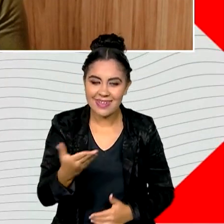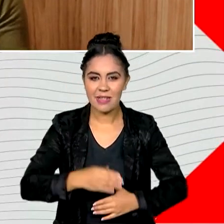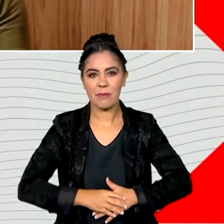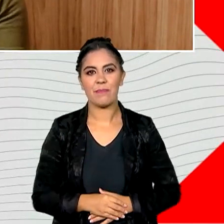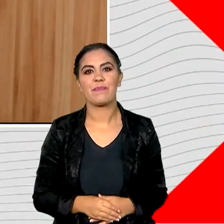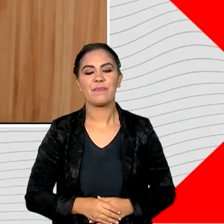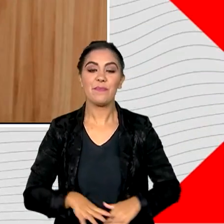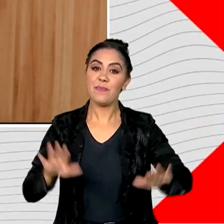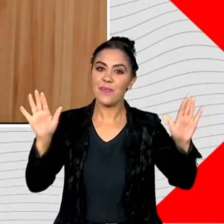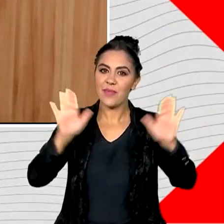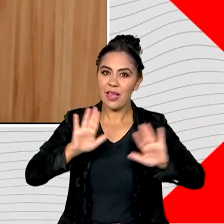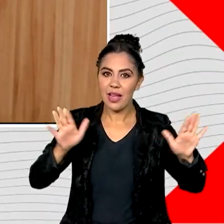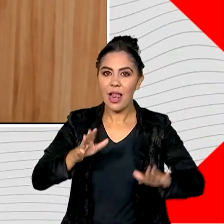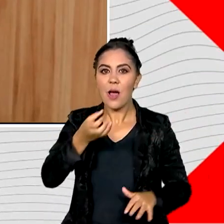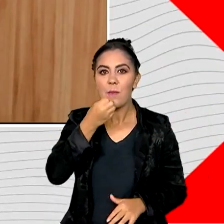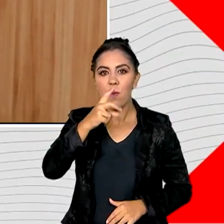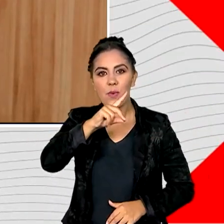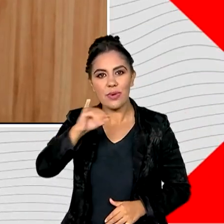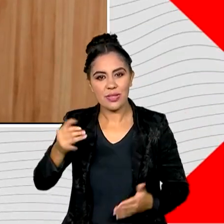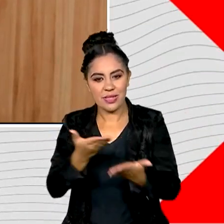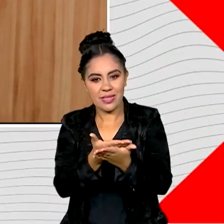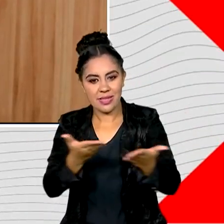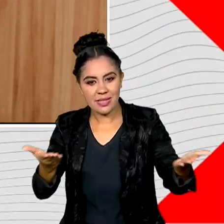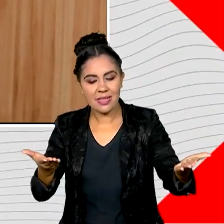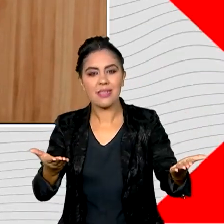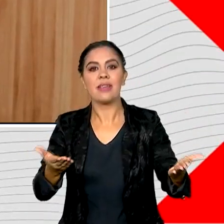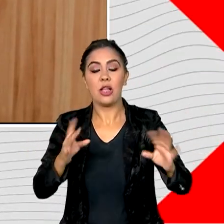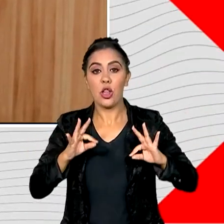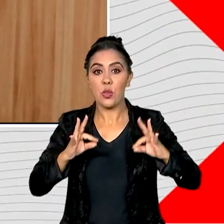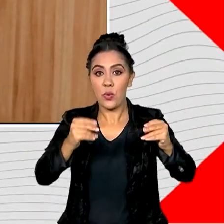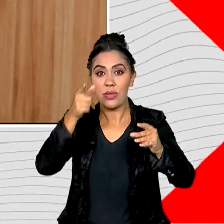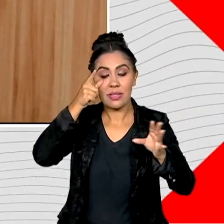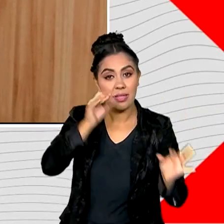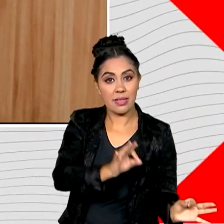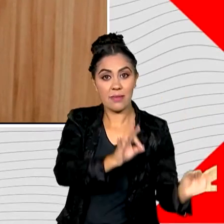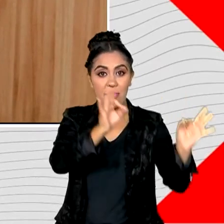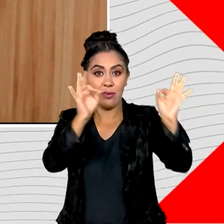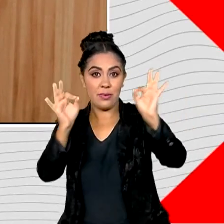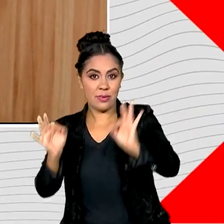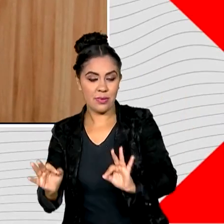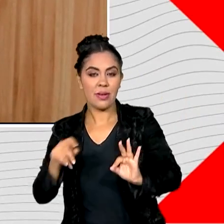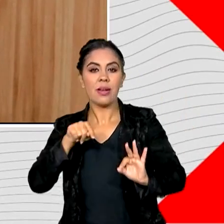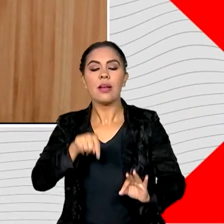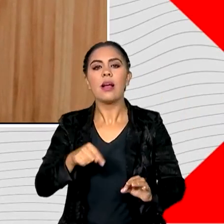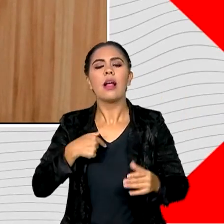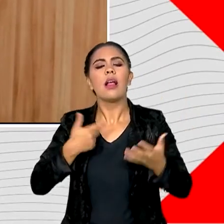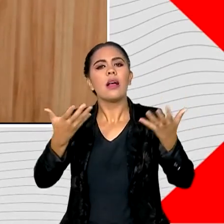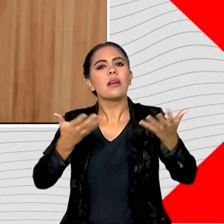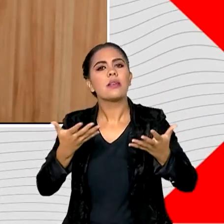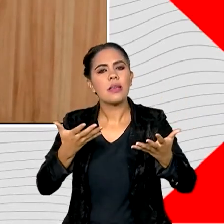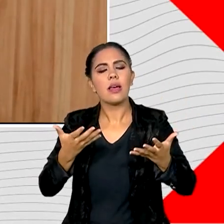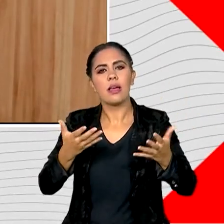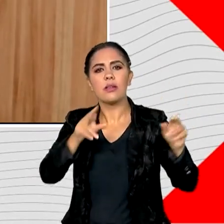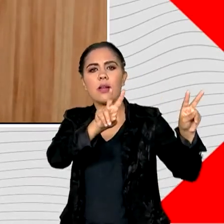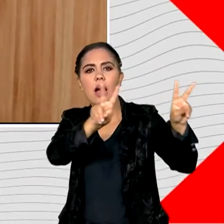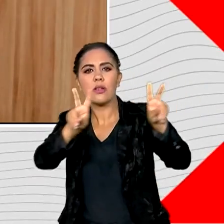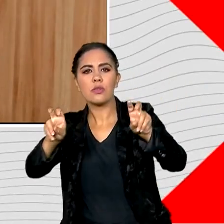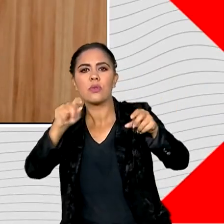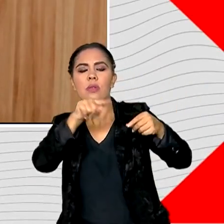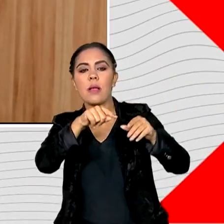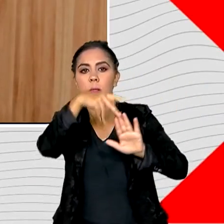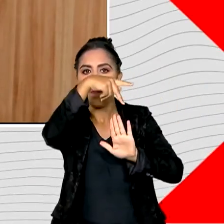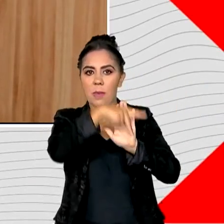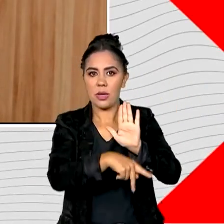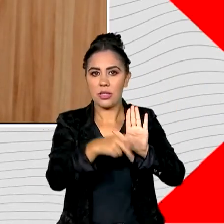Oi, Karine, bom dia, ministro, todo mundo que está acompanhando aí o nosso bate-papo. Eu queria voltar um pouco, para o assunto do Pacto